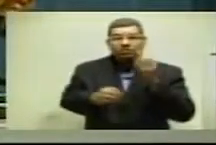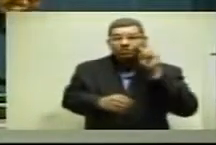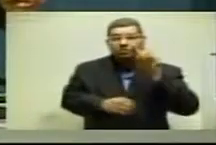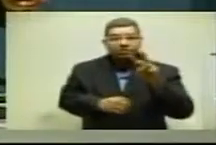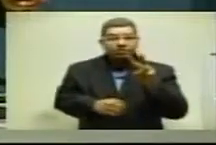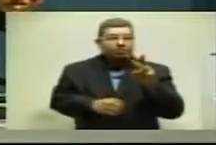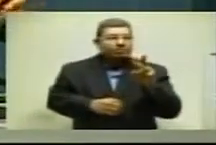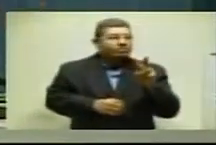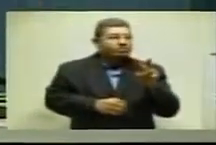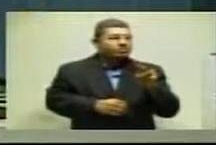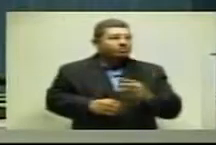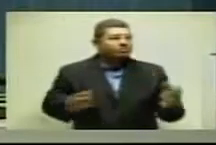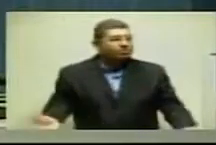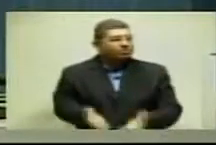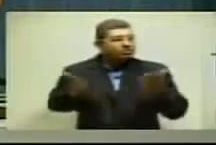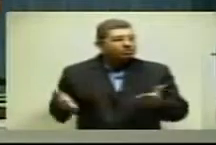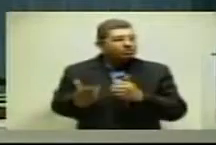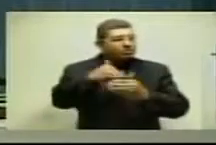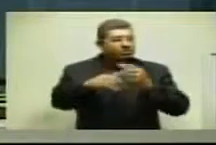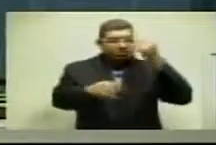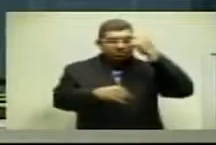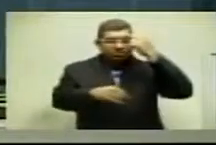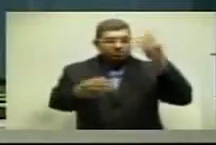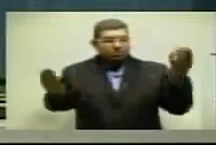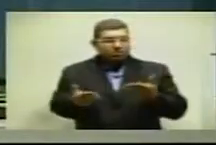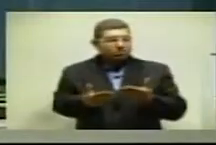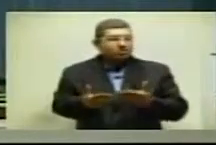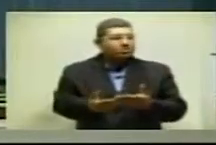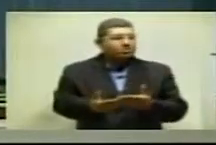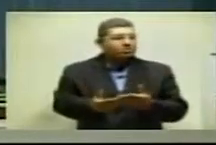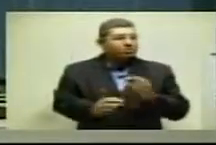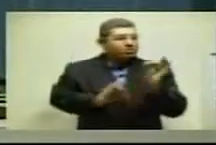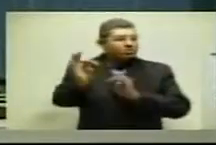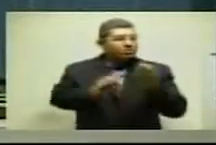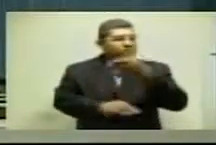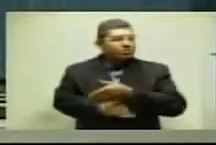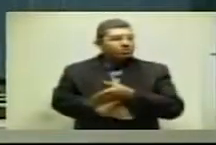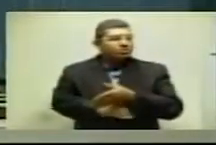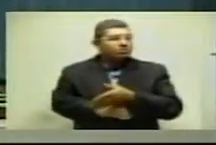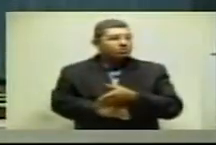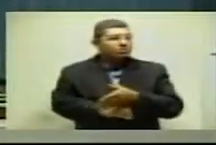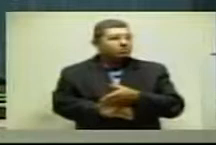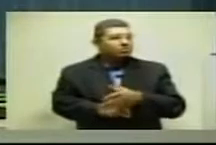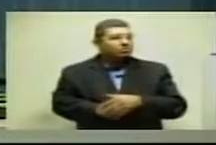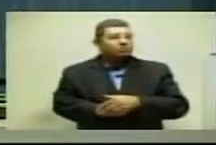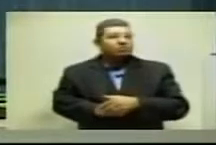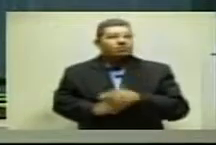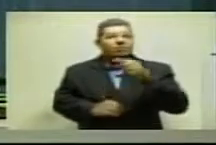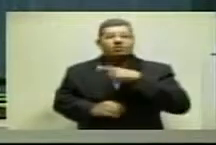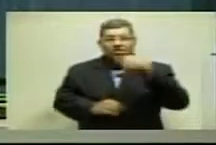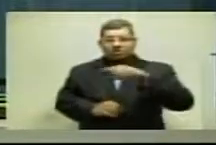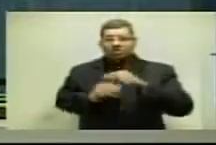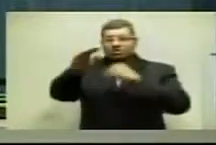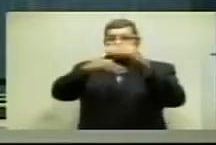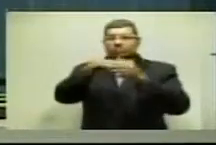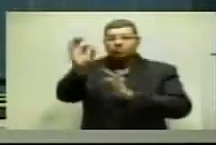canaliza incentivos sob a lógica do PIB, do menor ou maior PIB, você vai